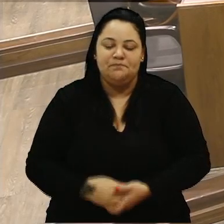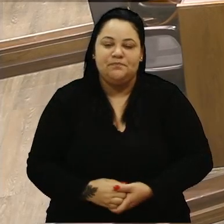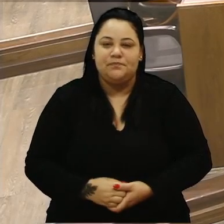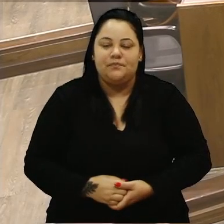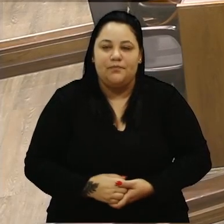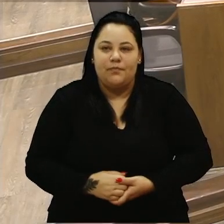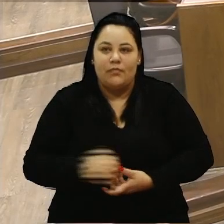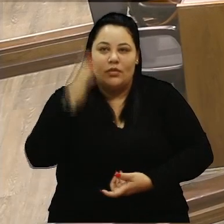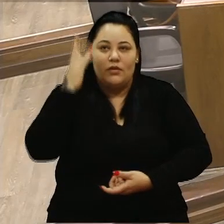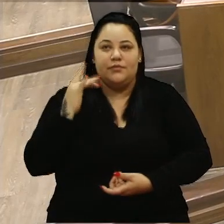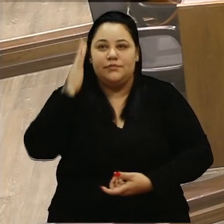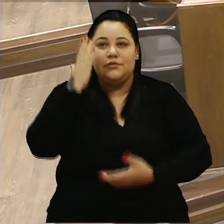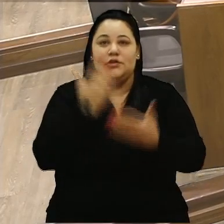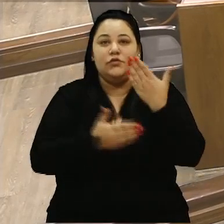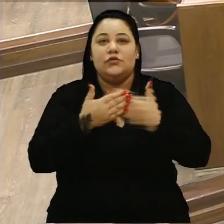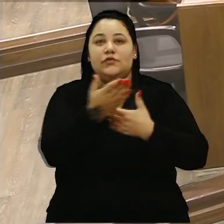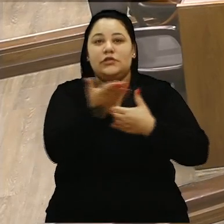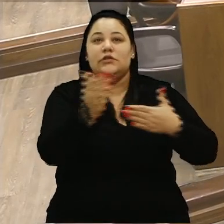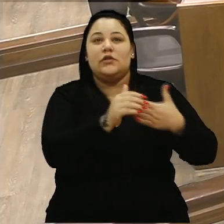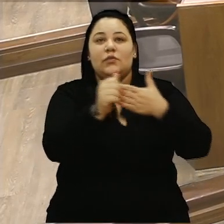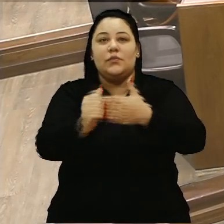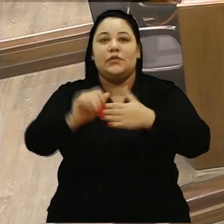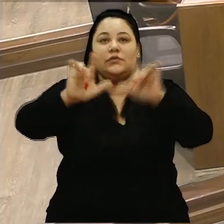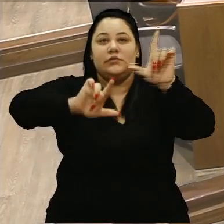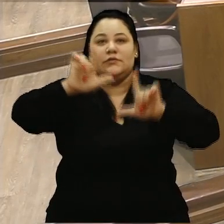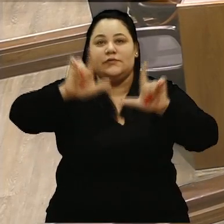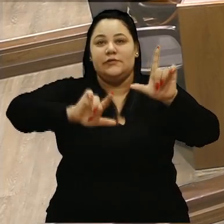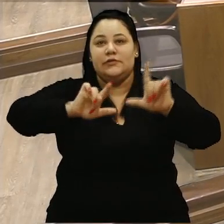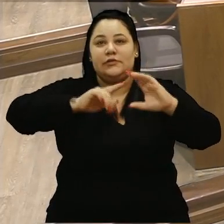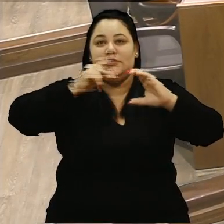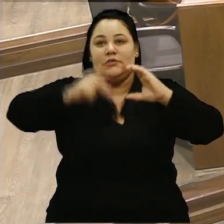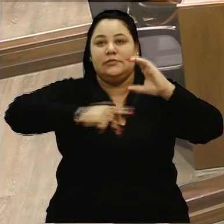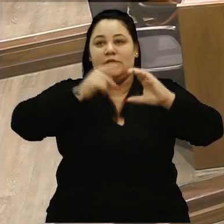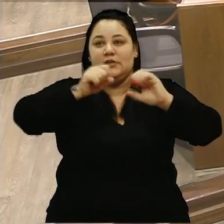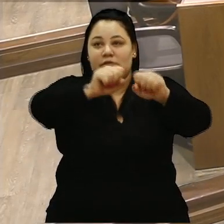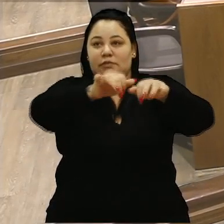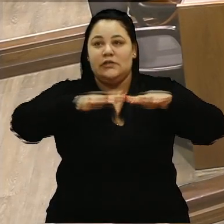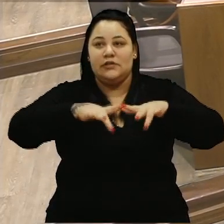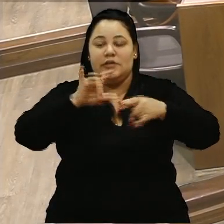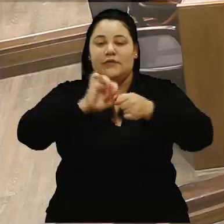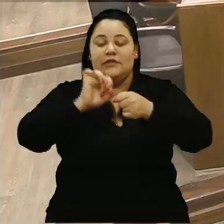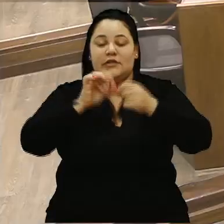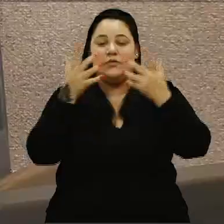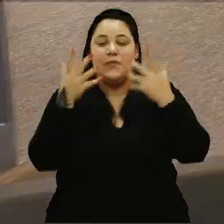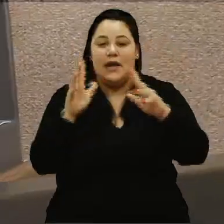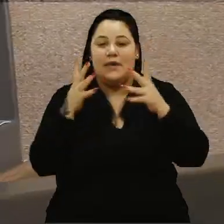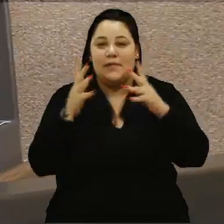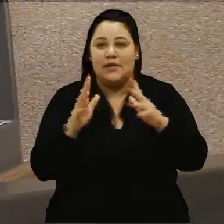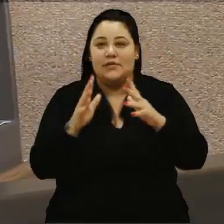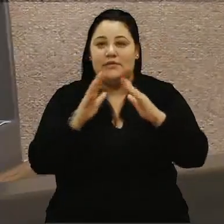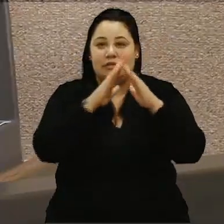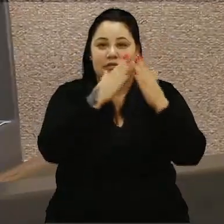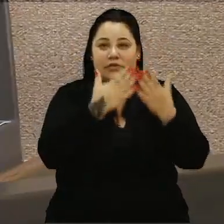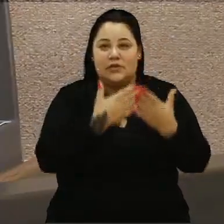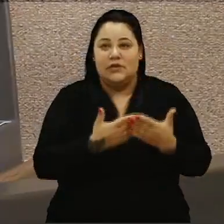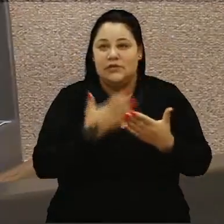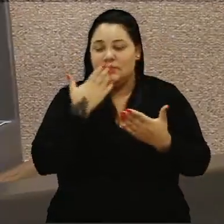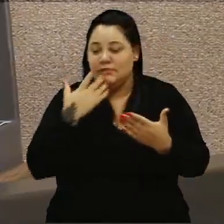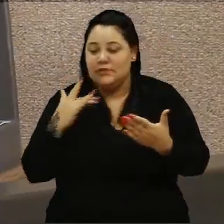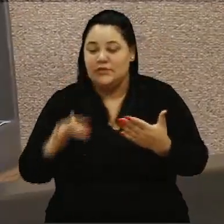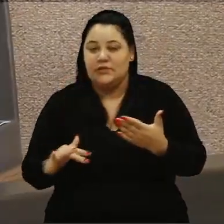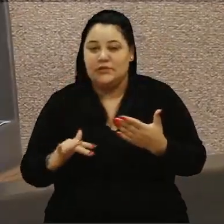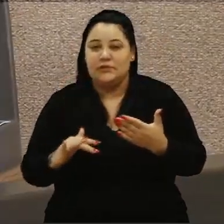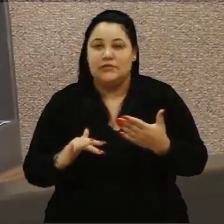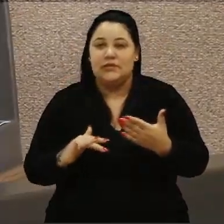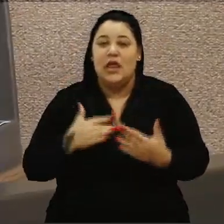nos assiste na TV Câmara e também no plenário, eu queria fazer um voto de congratulação à Escola de Educação Infantil Doce